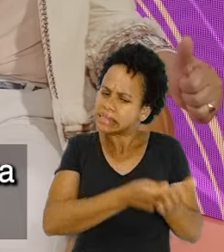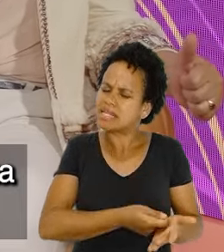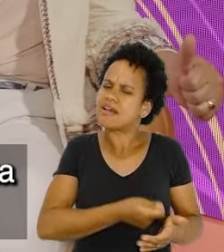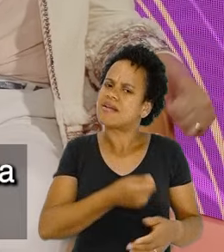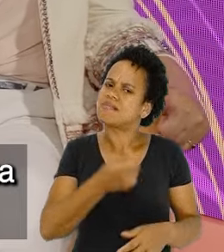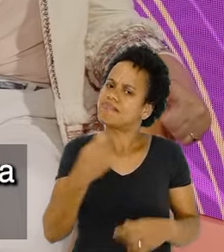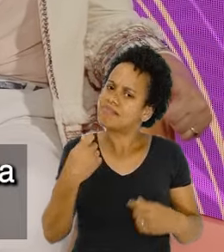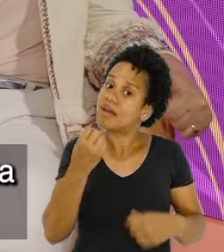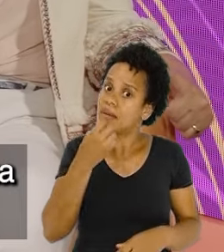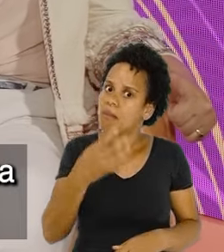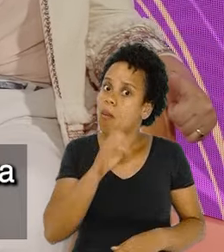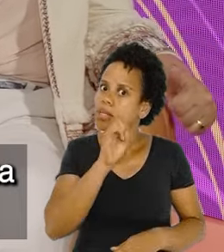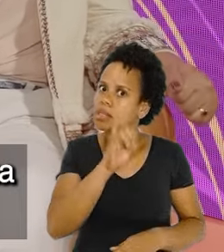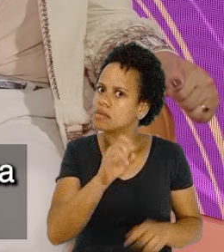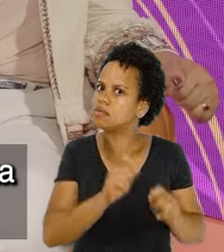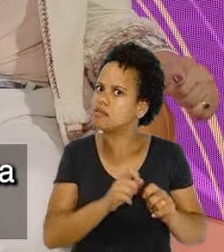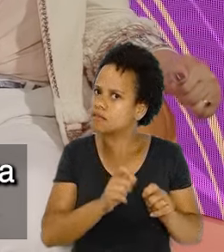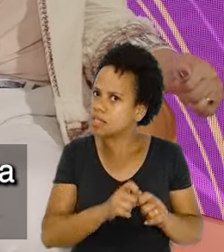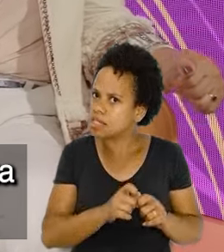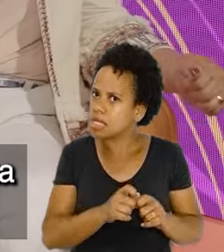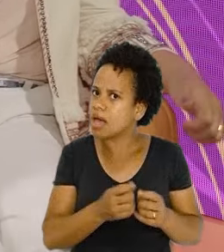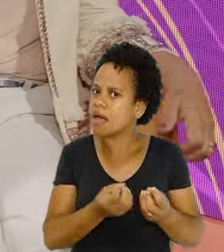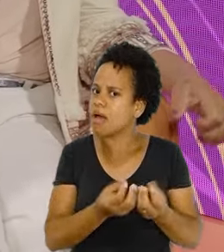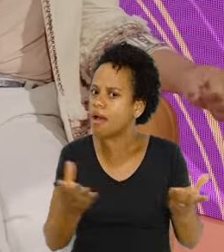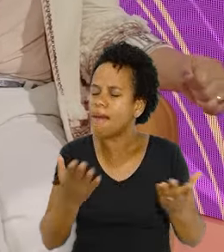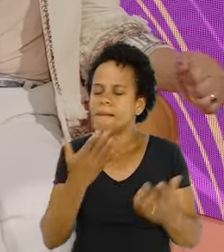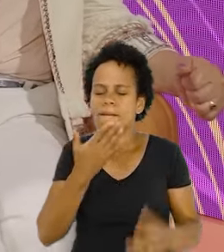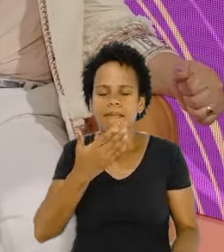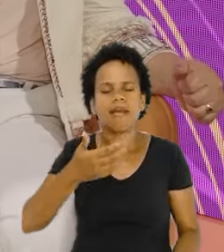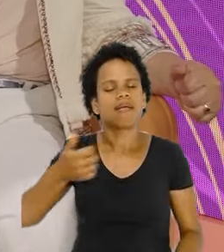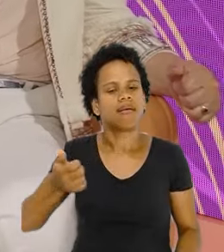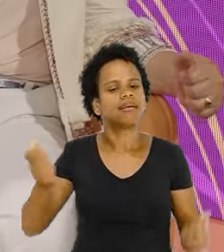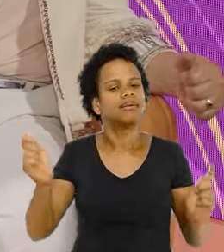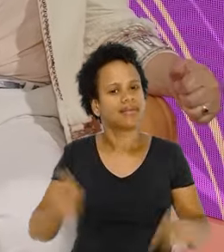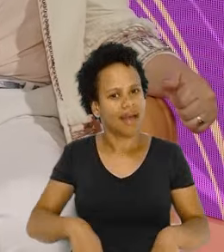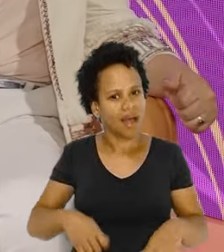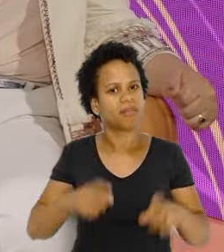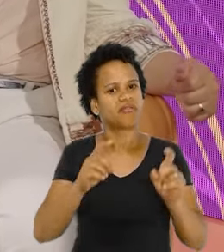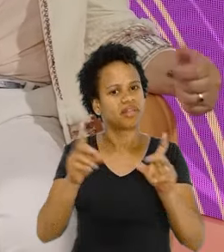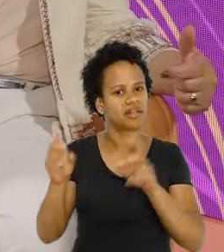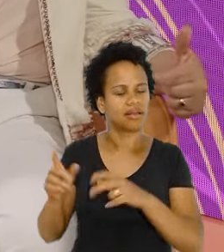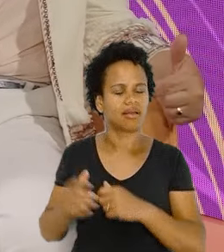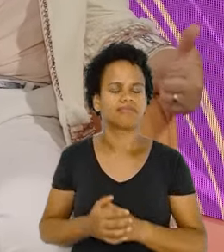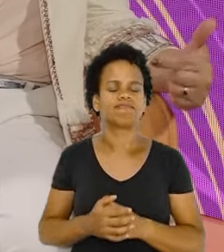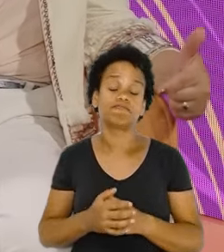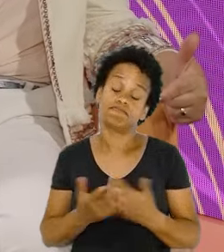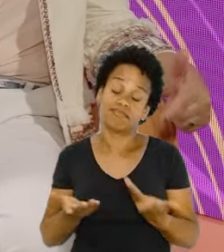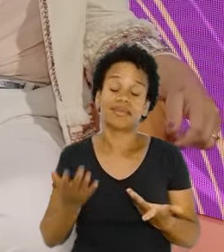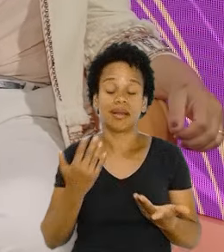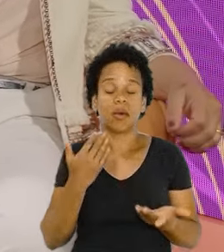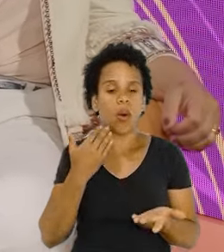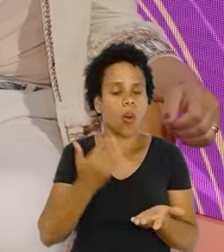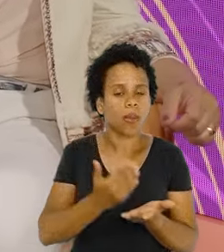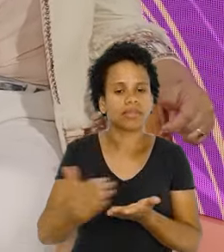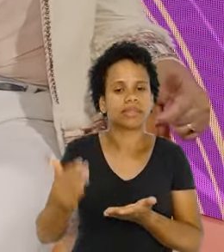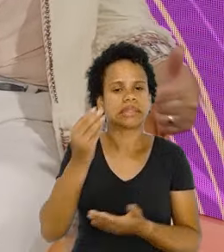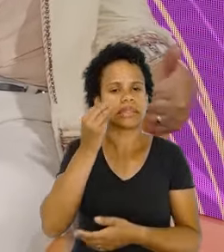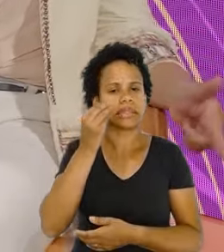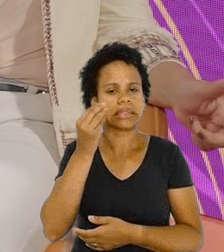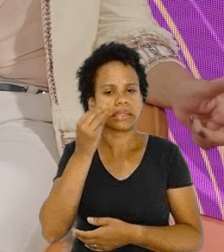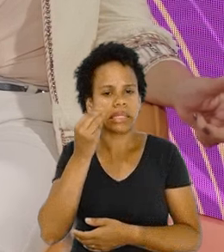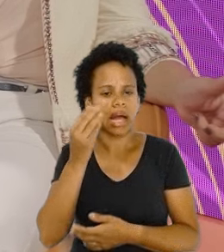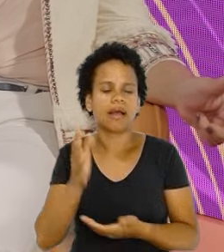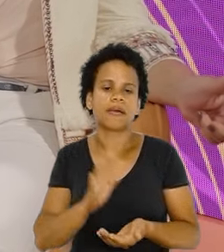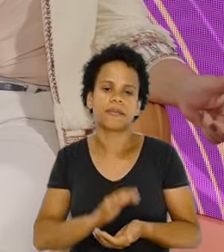mãe tava bom mas se você fizer tenho certeza que melhor ficaria melhor e foi aí que eu comecei a fazer e testar até que o